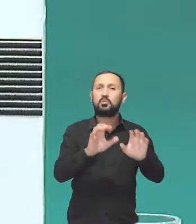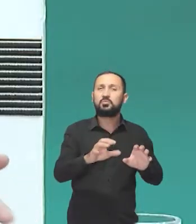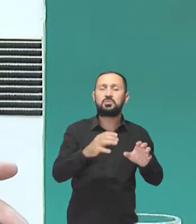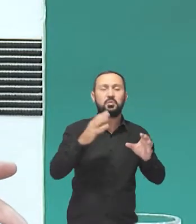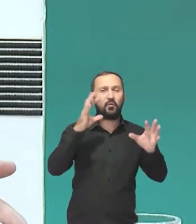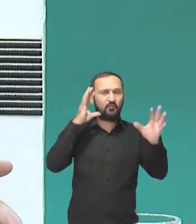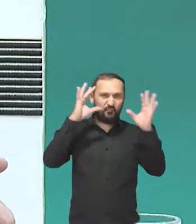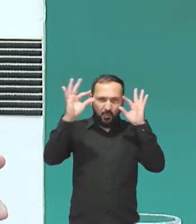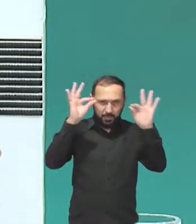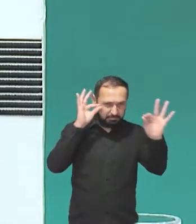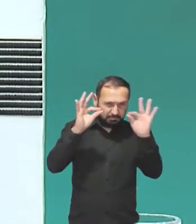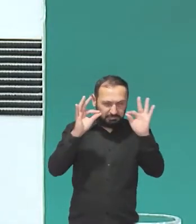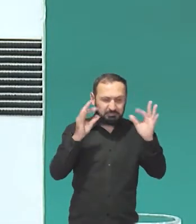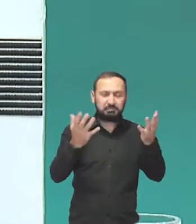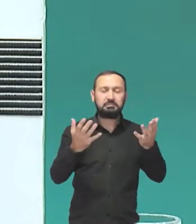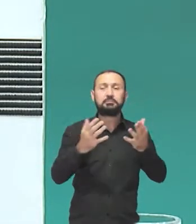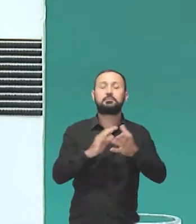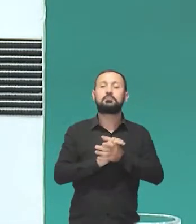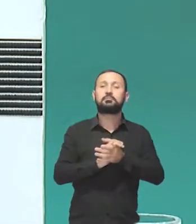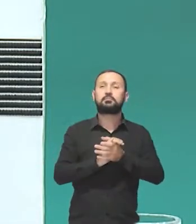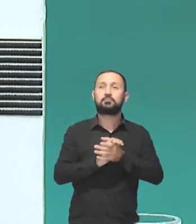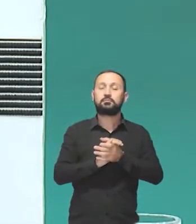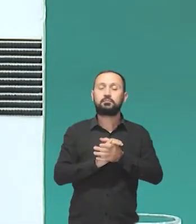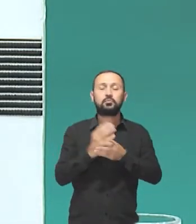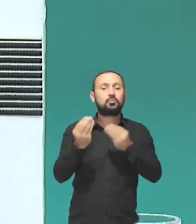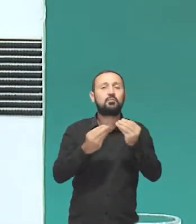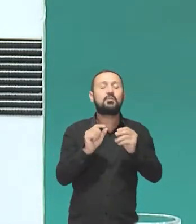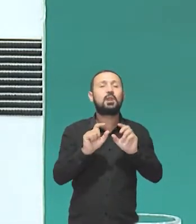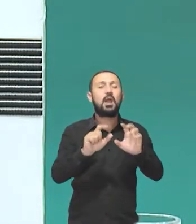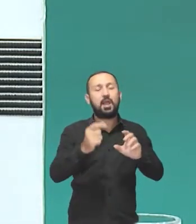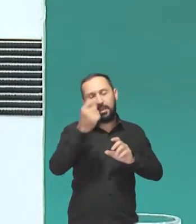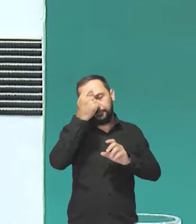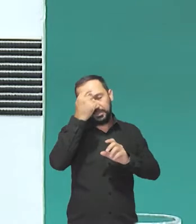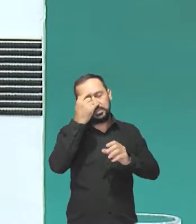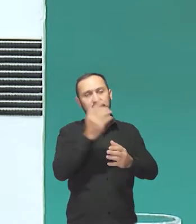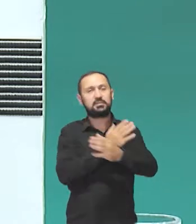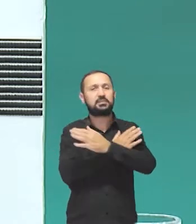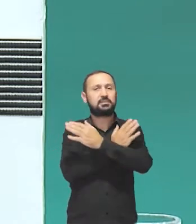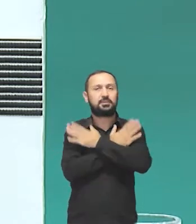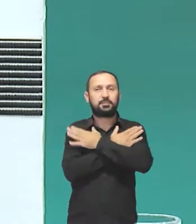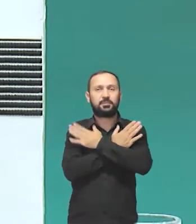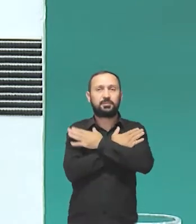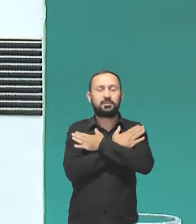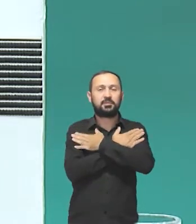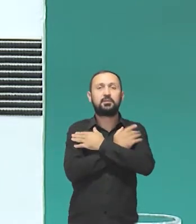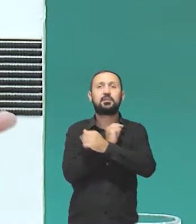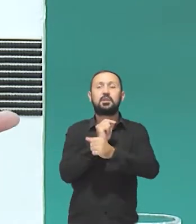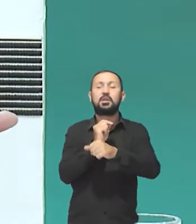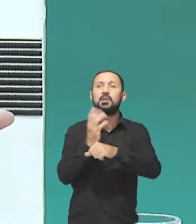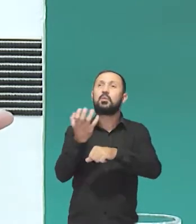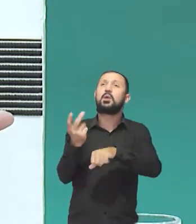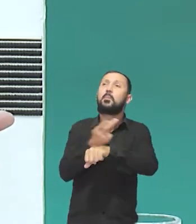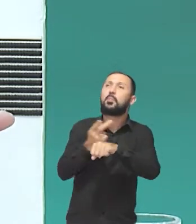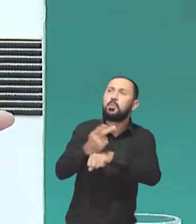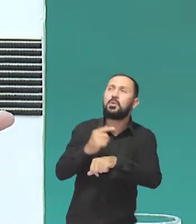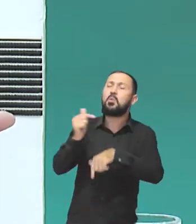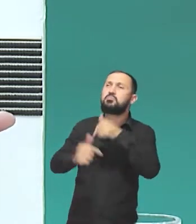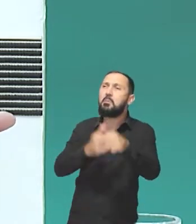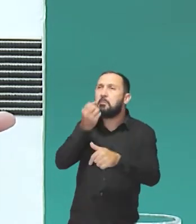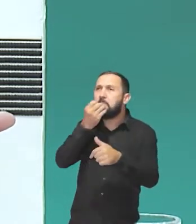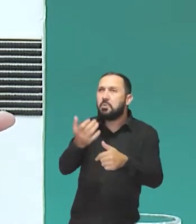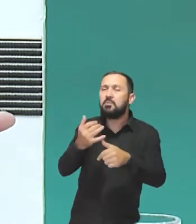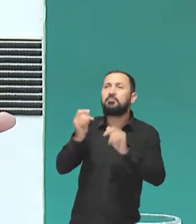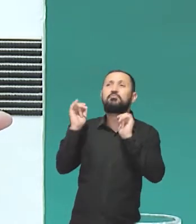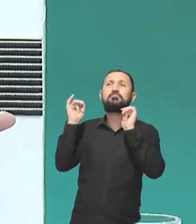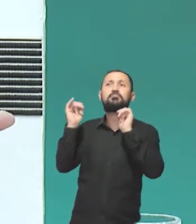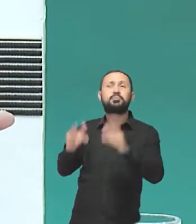na informalidade. Como que fica a cabeça dessas pessoas desempregadas que abandonaram realmente, não vão